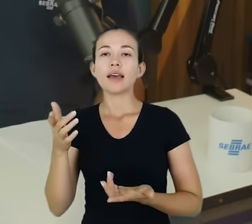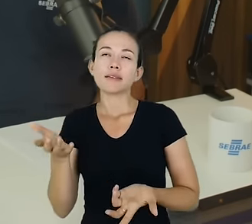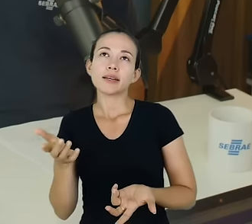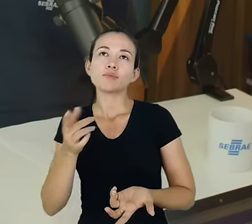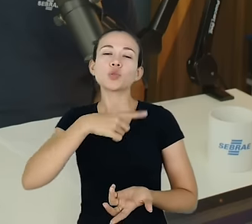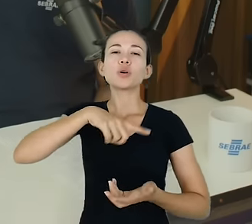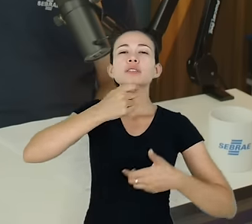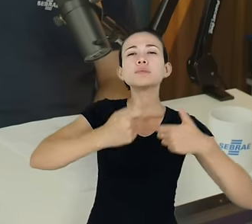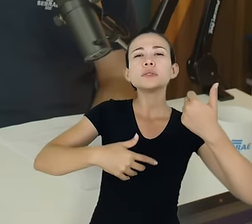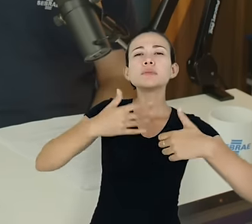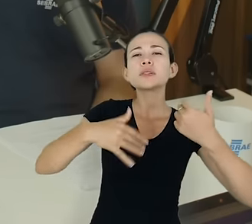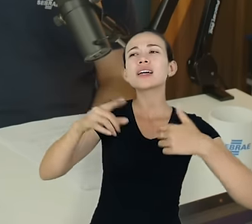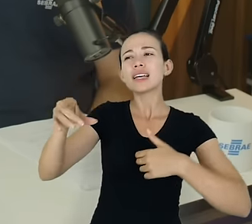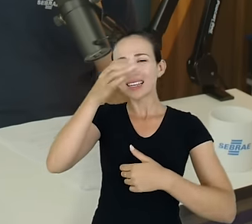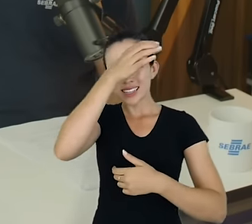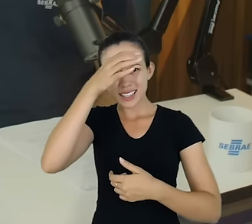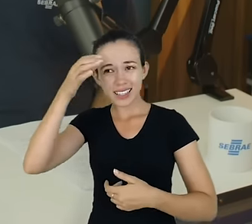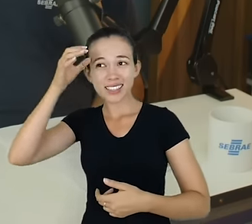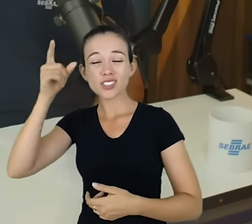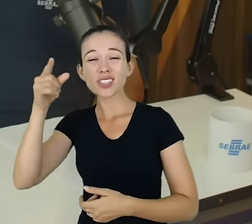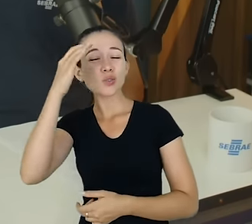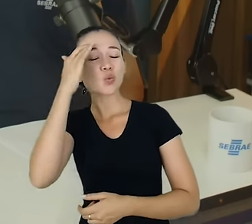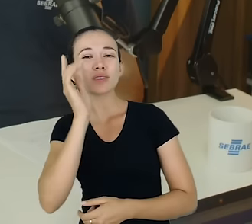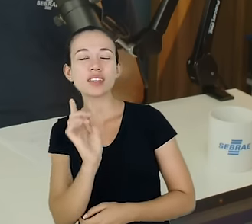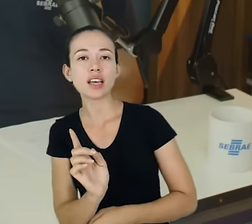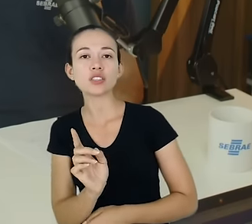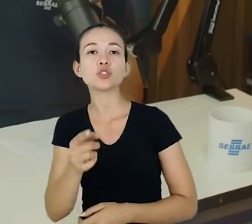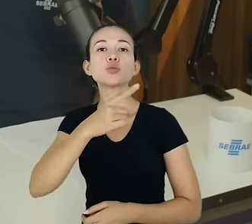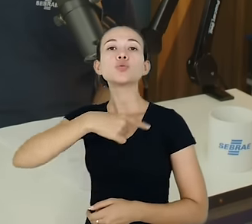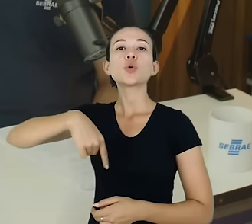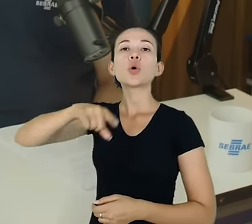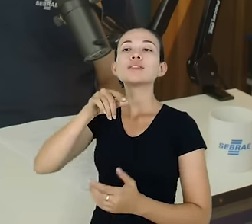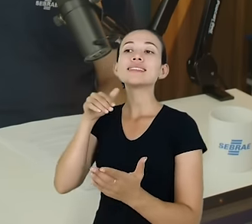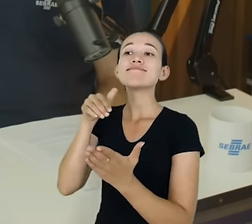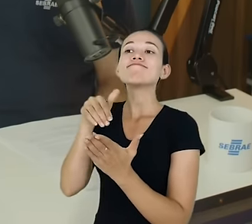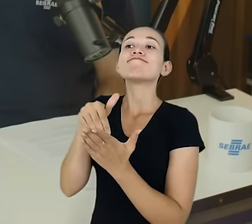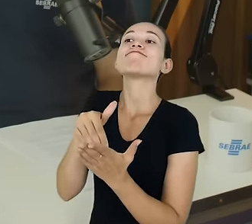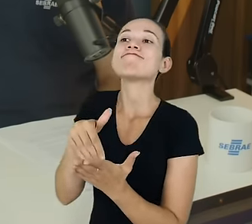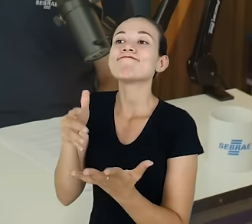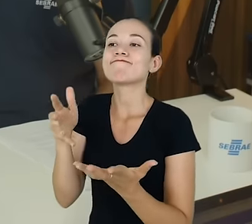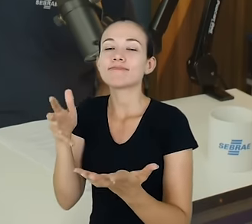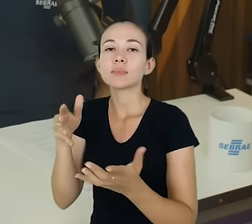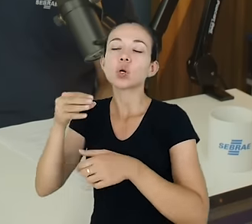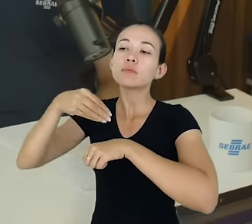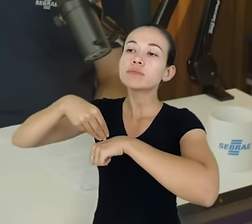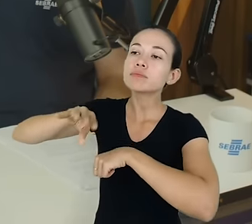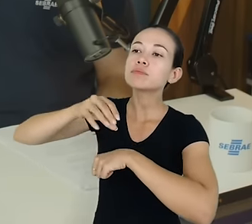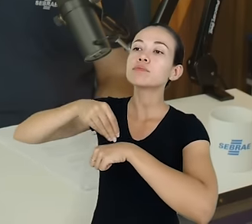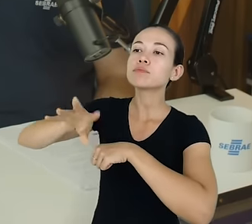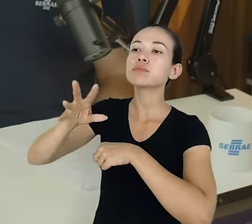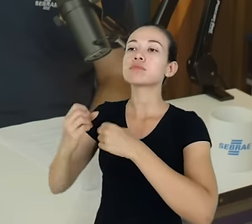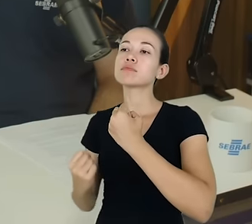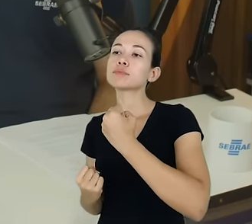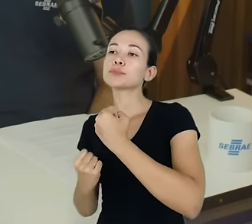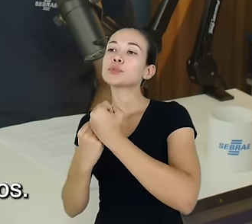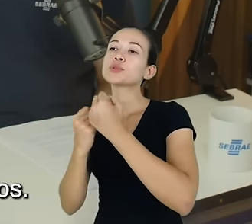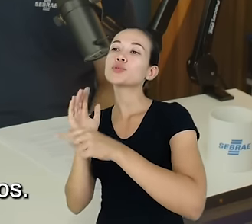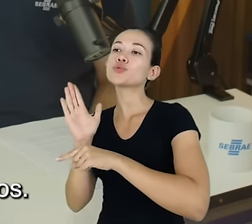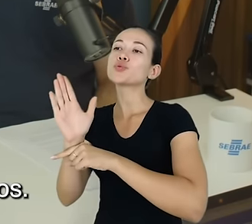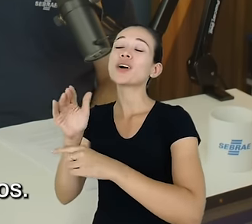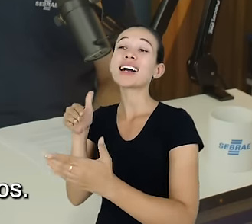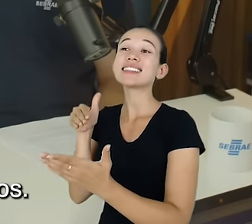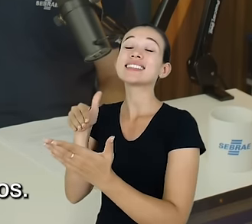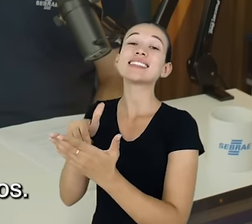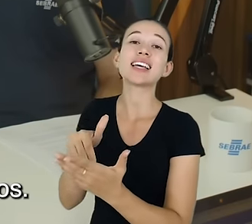cliente entender né até aonde vai o nosso papel na orientação no suporte eh